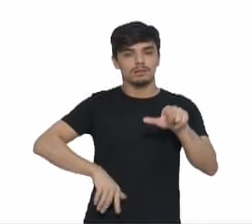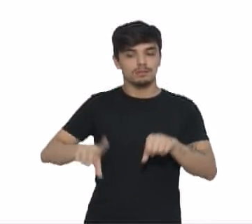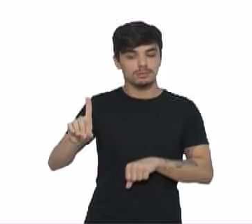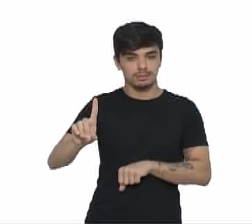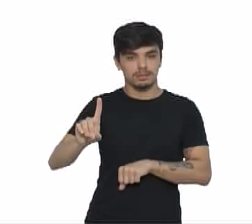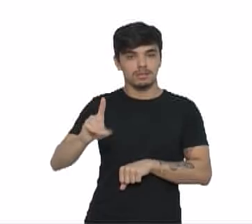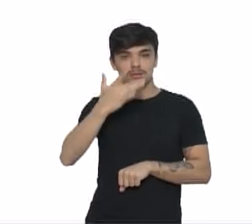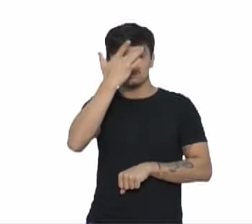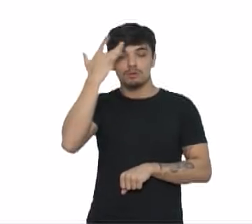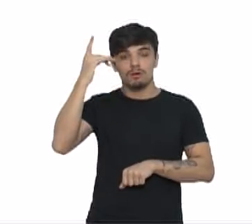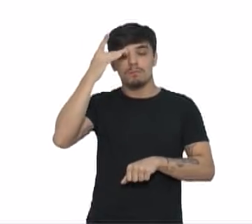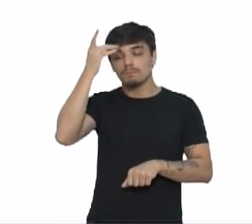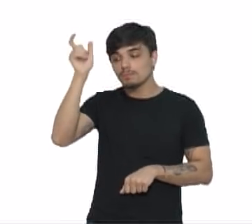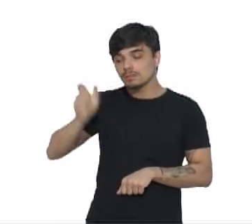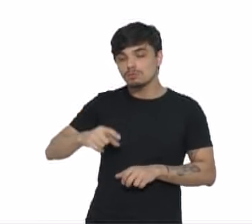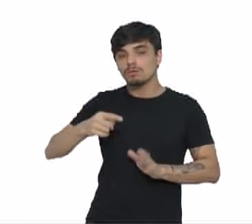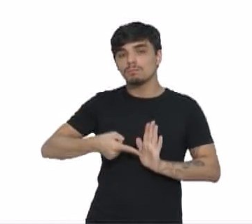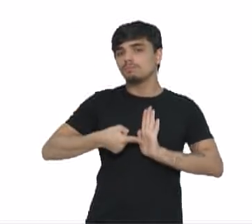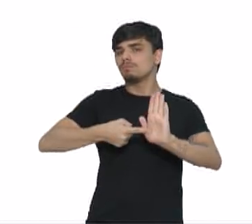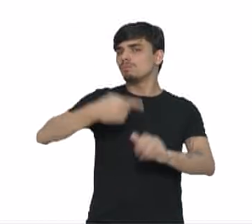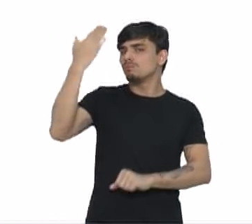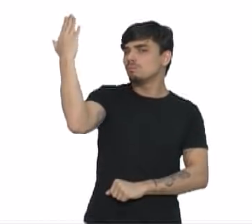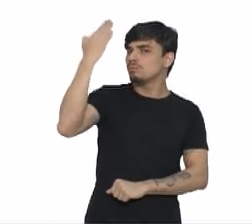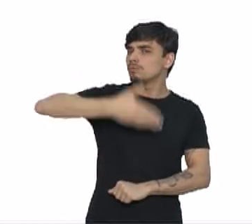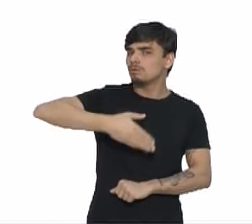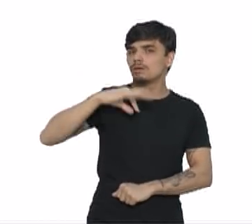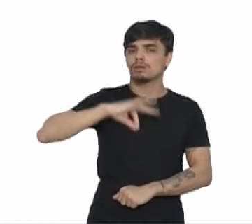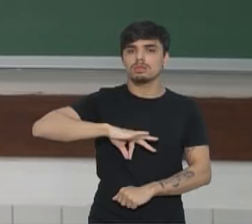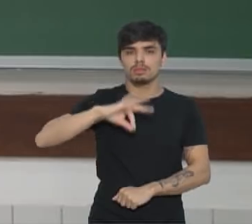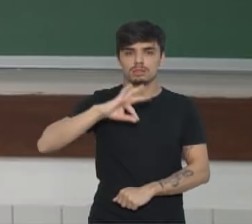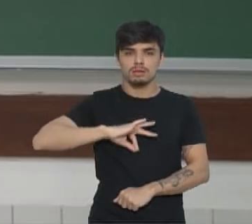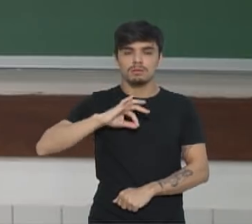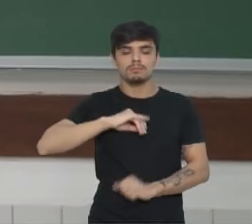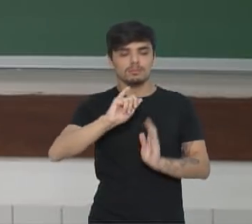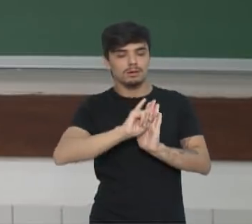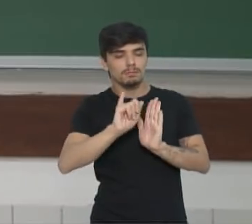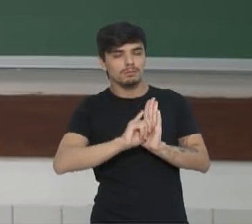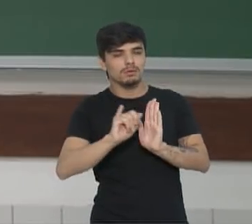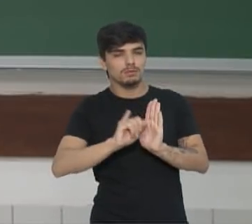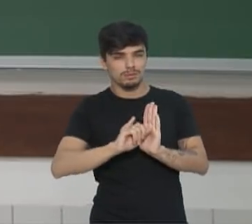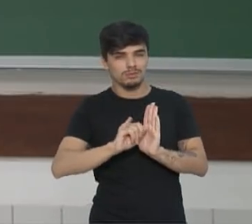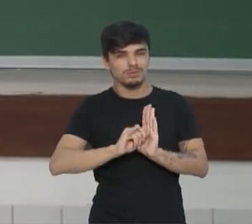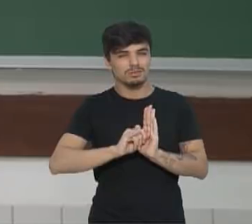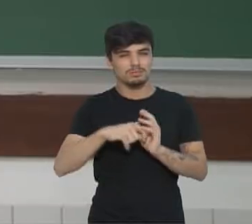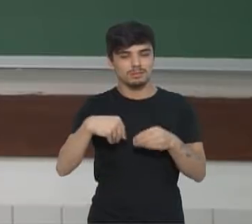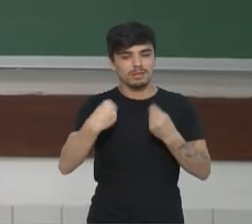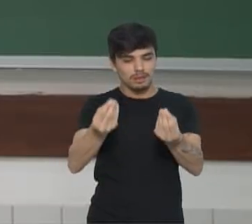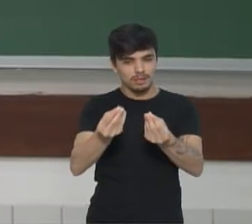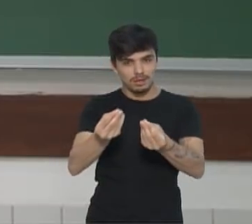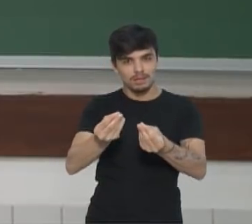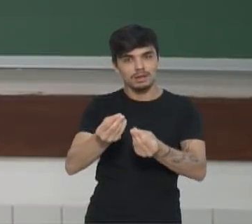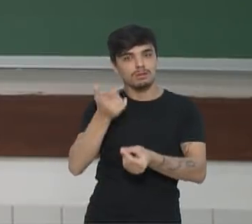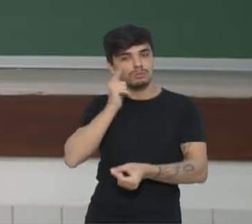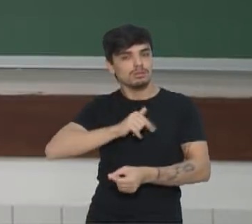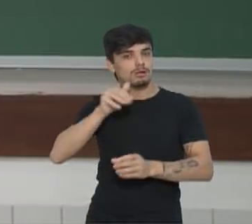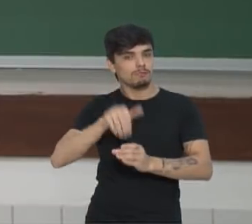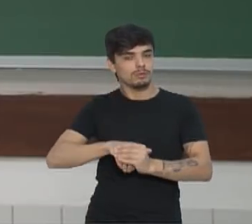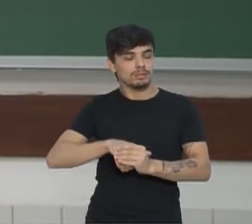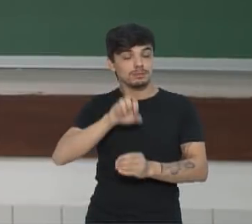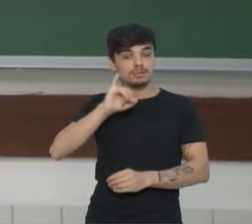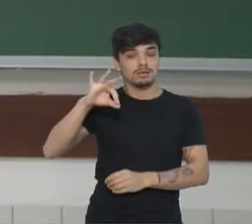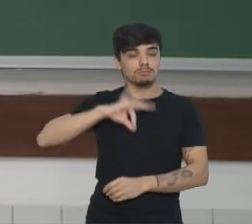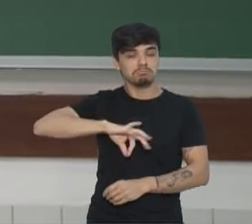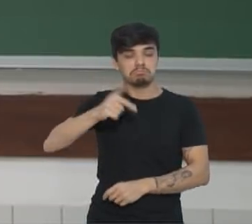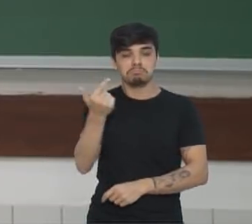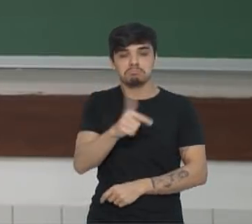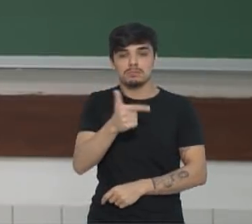quem comprovar renda tem direito ao voto. Ou seja, você tem que levar teu imposto de renda lá para poder votar. Se você não tiver renda, você não